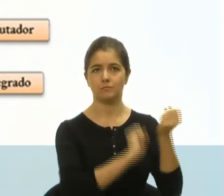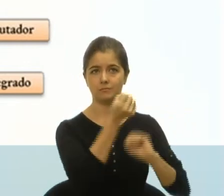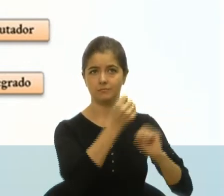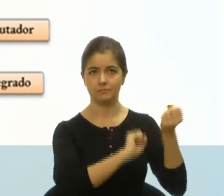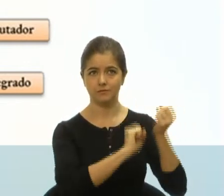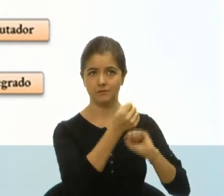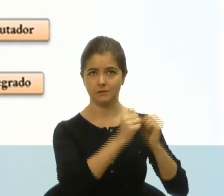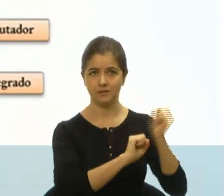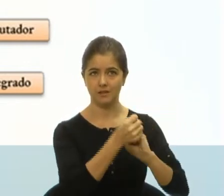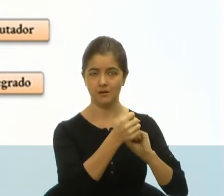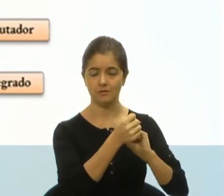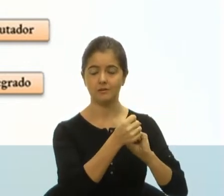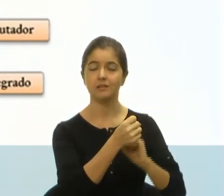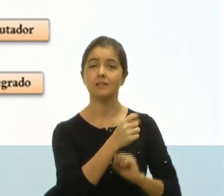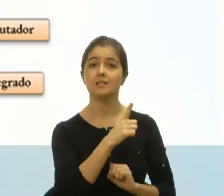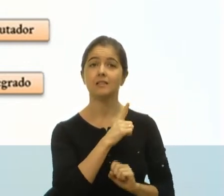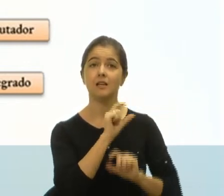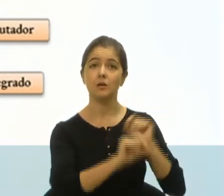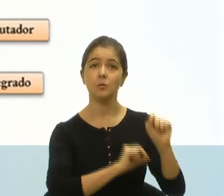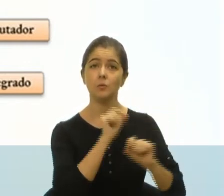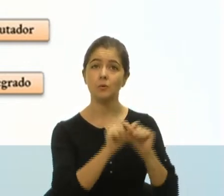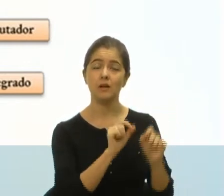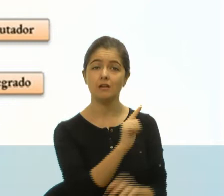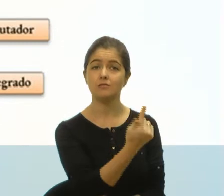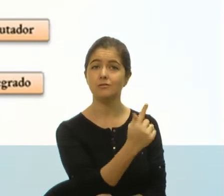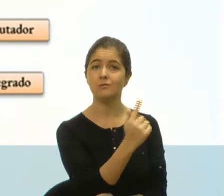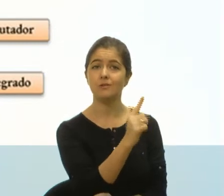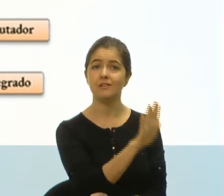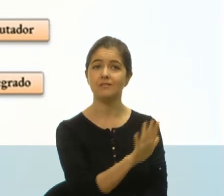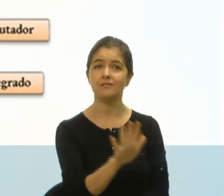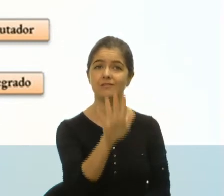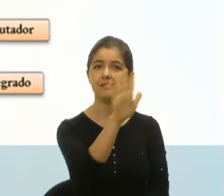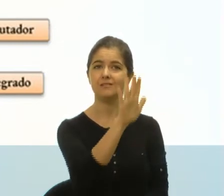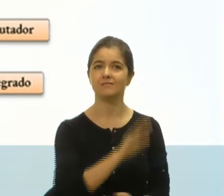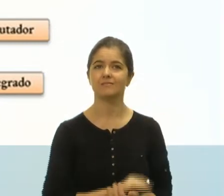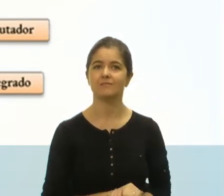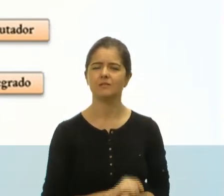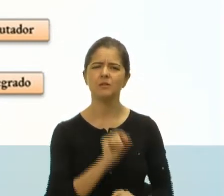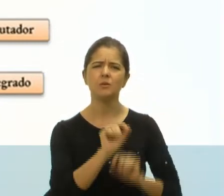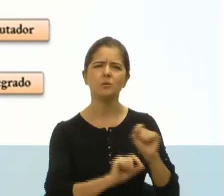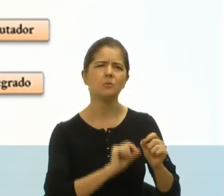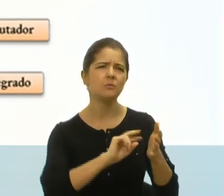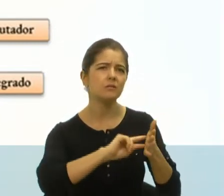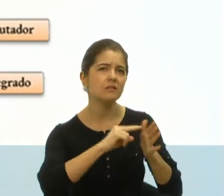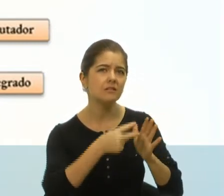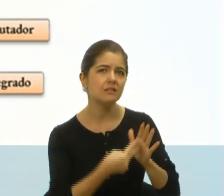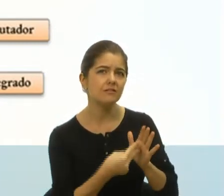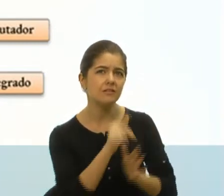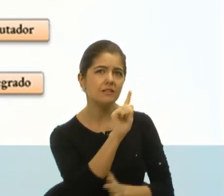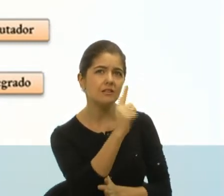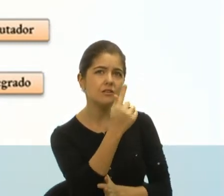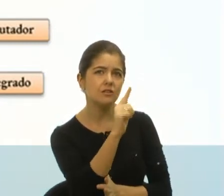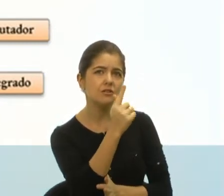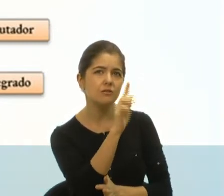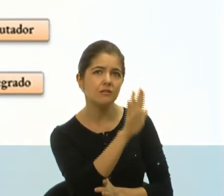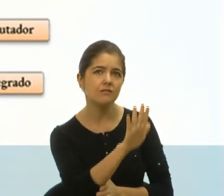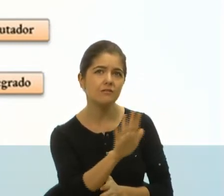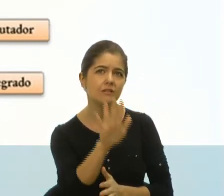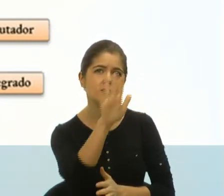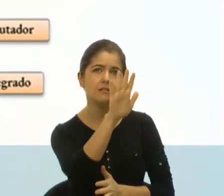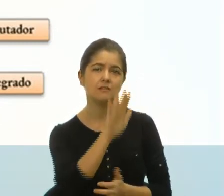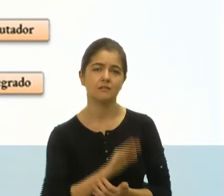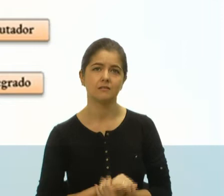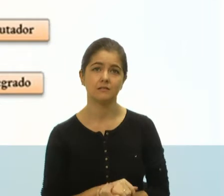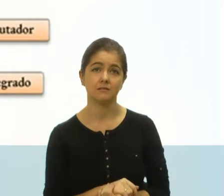temos indicação geográfica. E o que significa indicação geográfica?